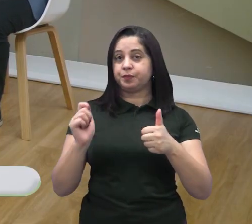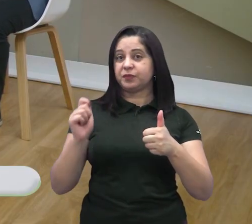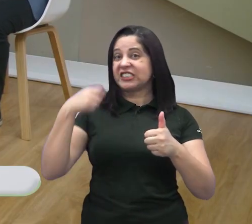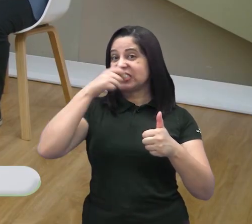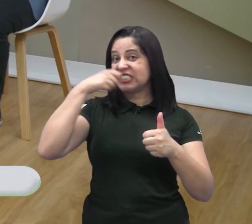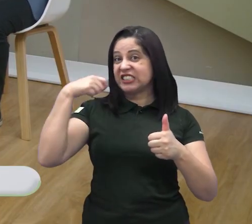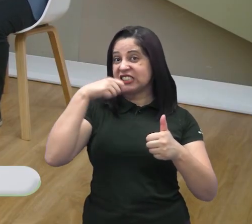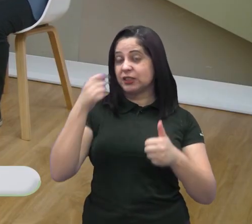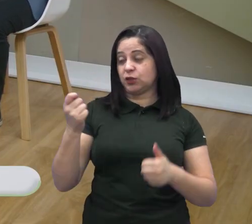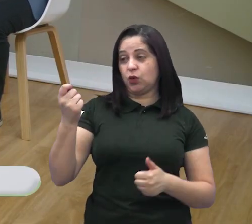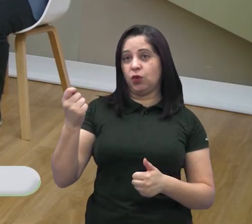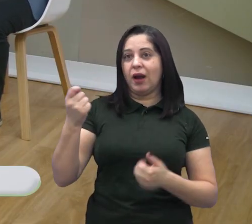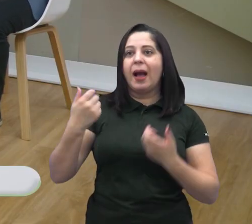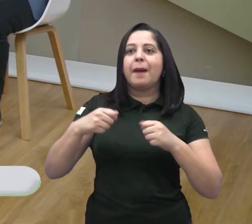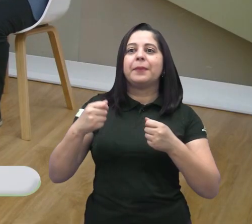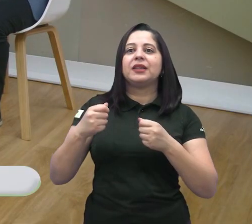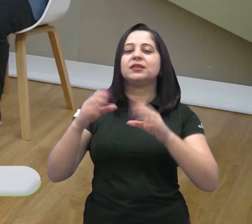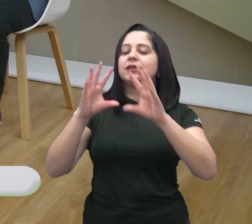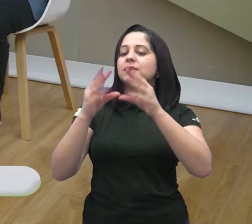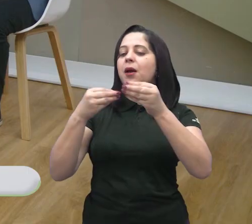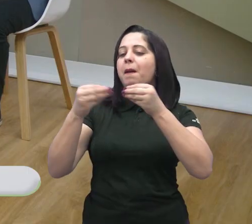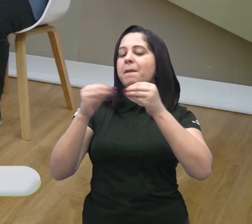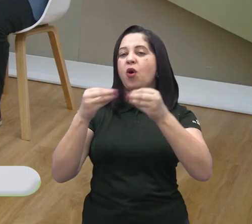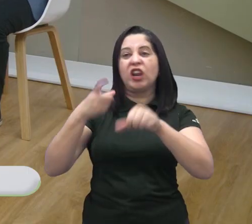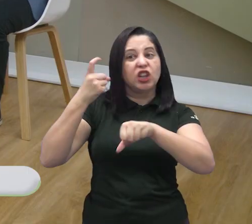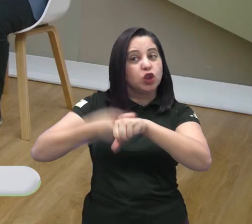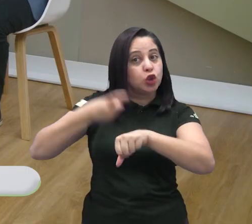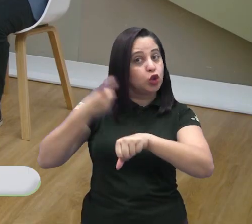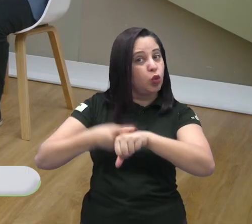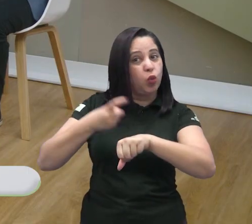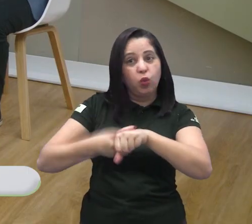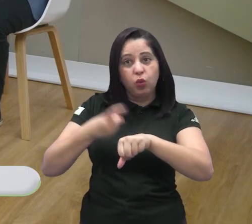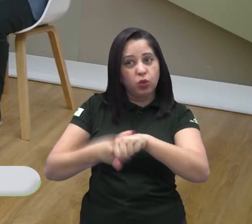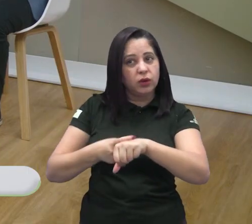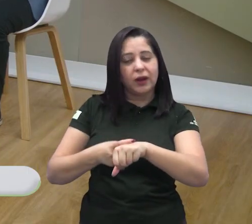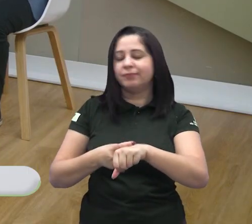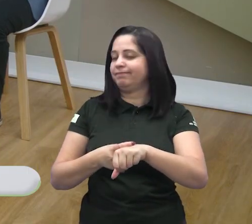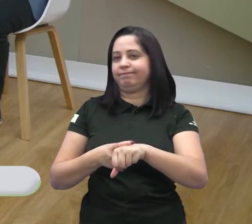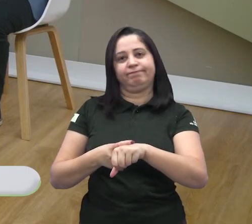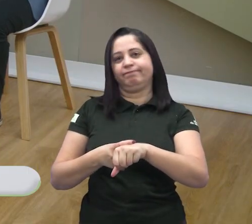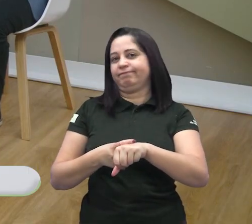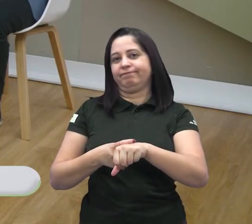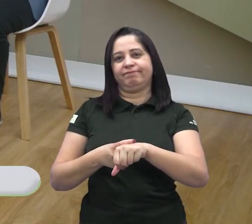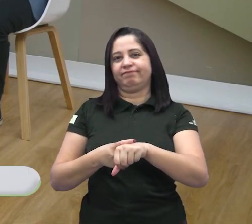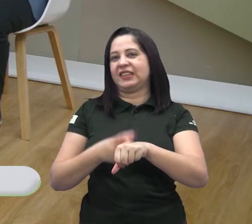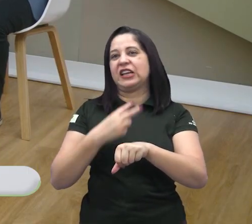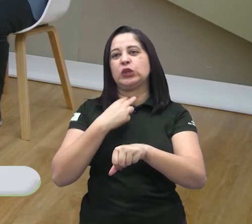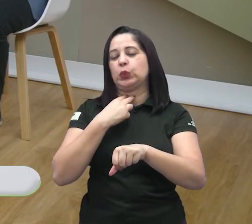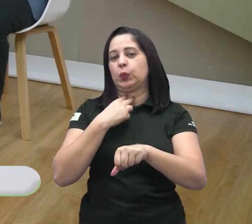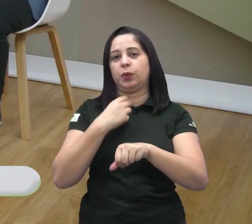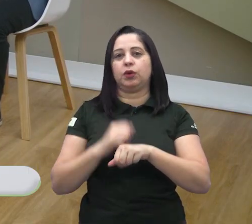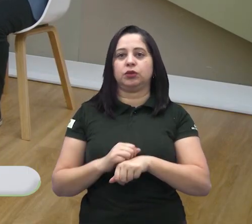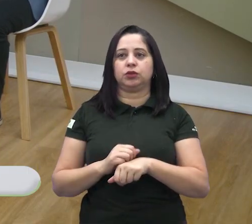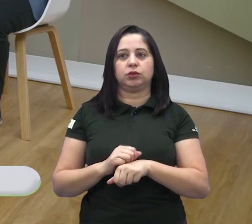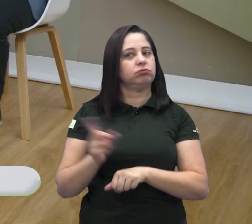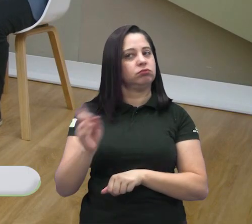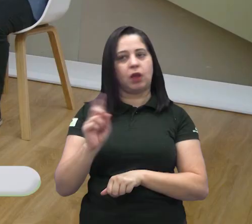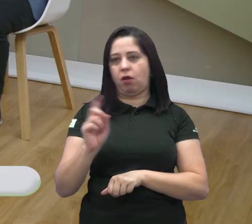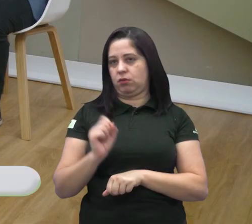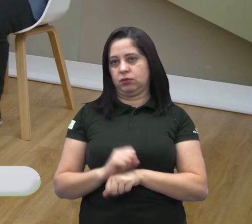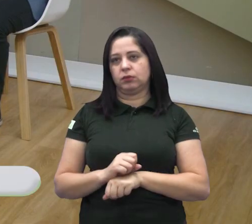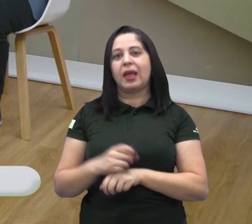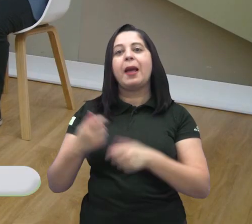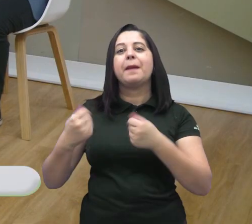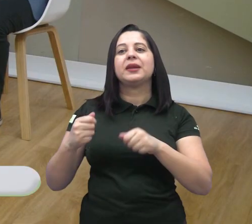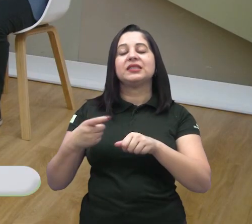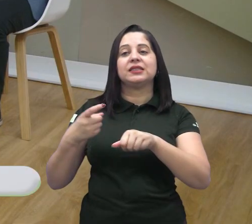extra macia ou macia. Escova dura, as pessoas falam, nossa, tem que ser muito dura a escova, daí eu vou conseguir limpar bem. Não tem isso, tá bom?